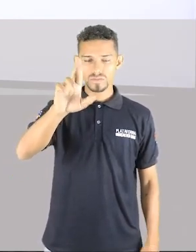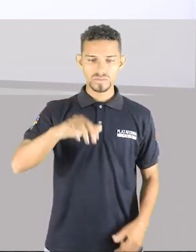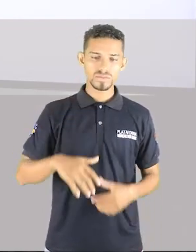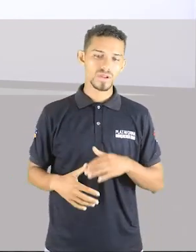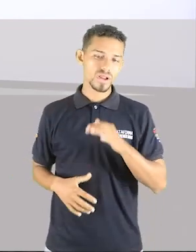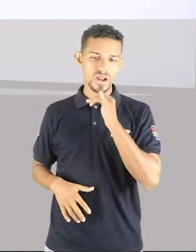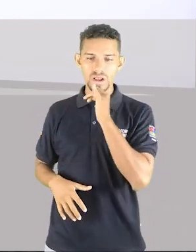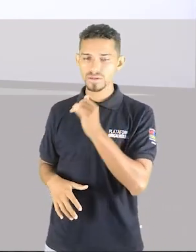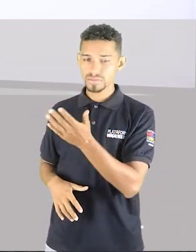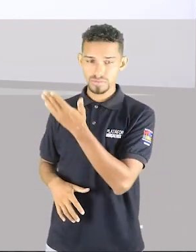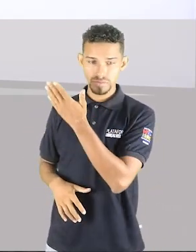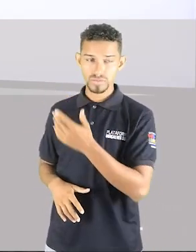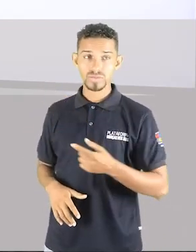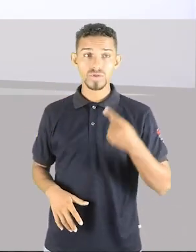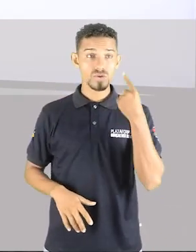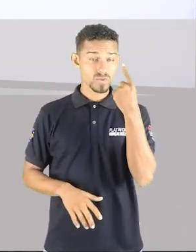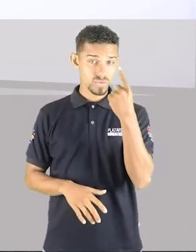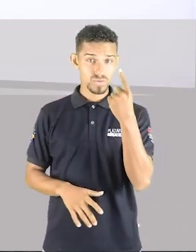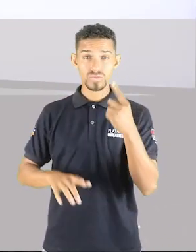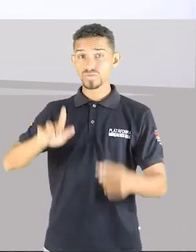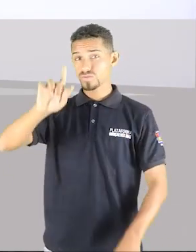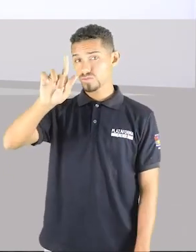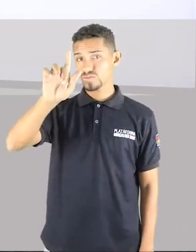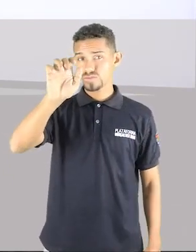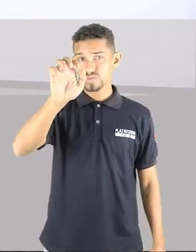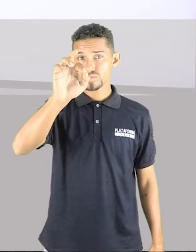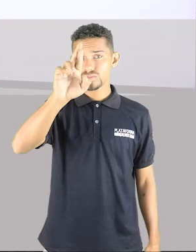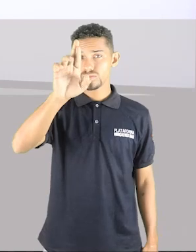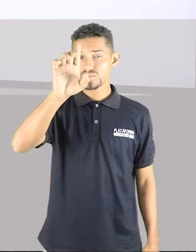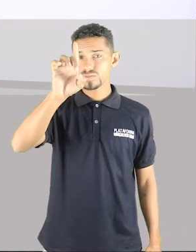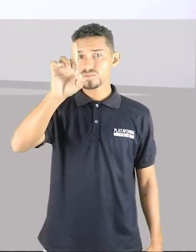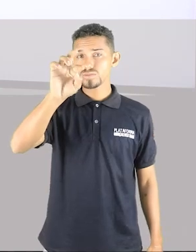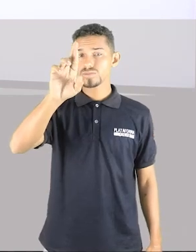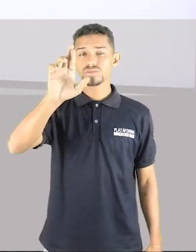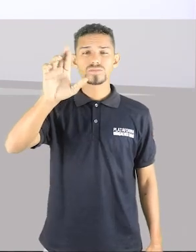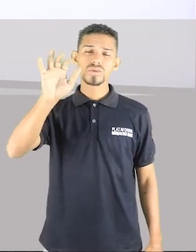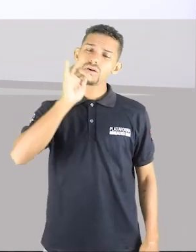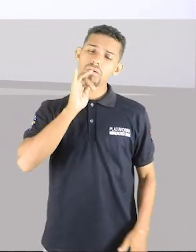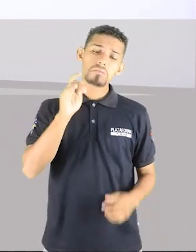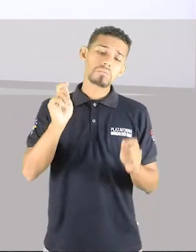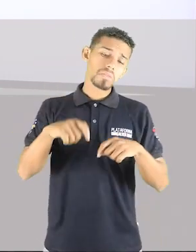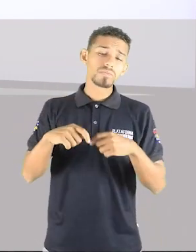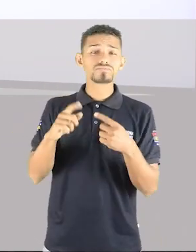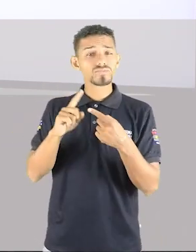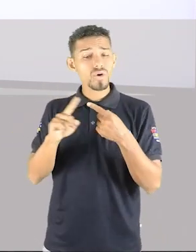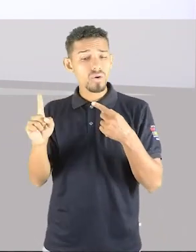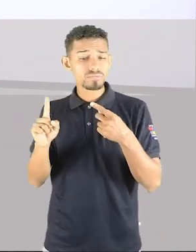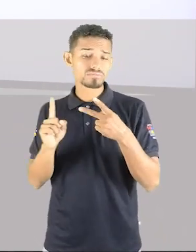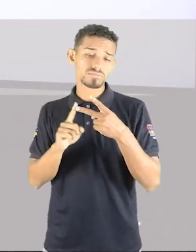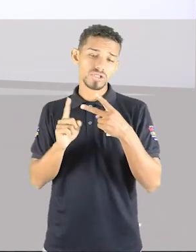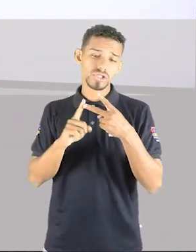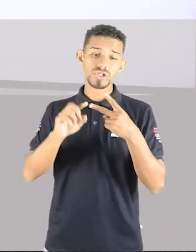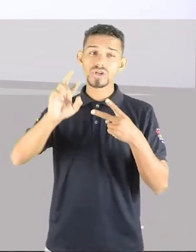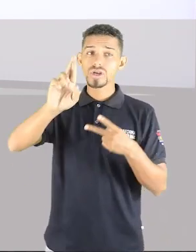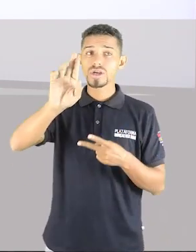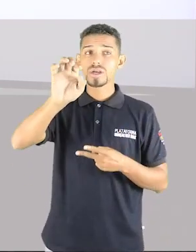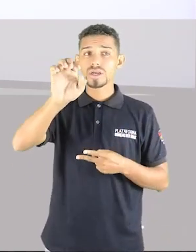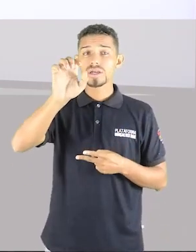aqui o exemplo um gerador algo que a gente pode chamar de